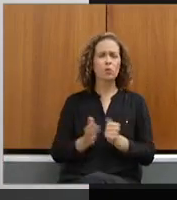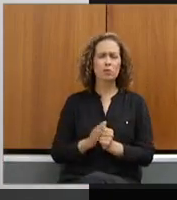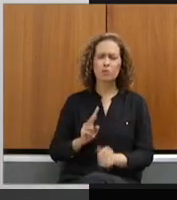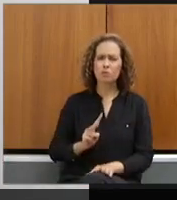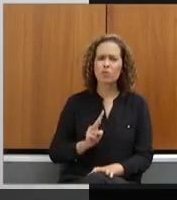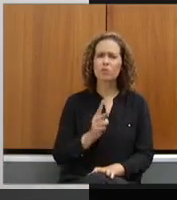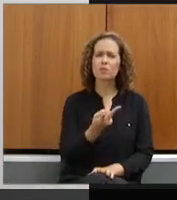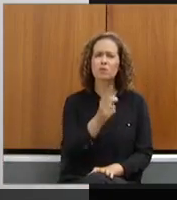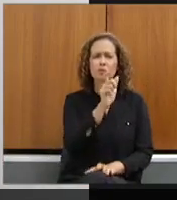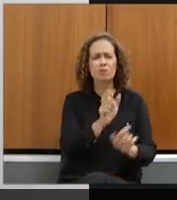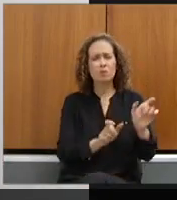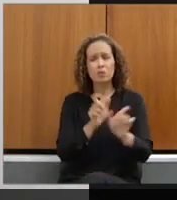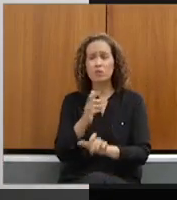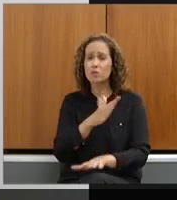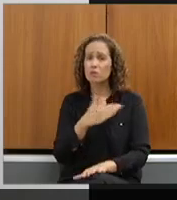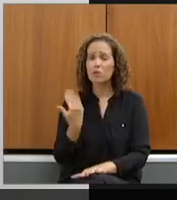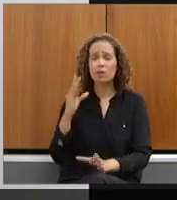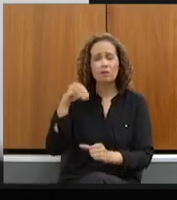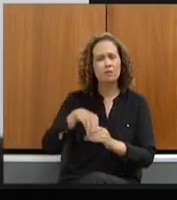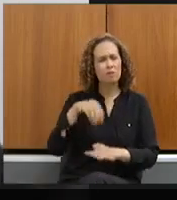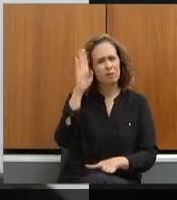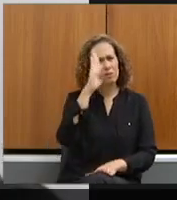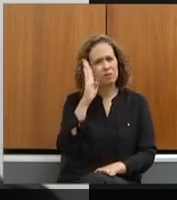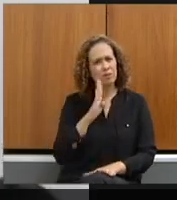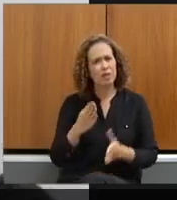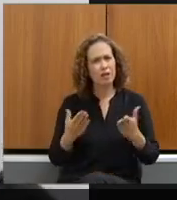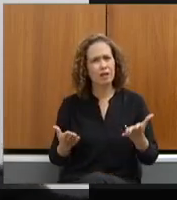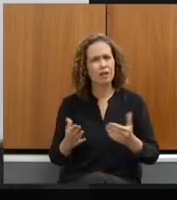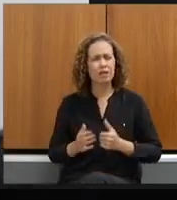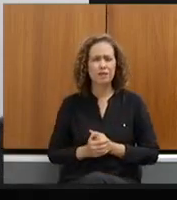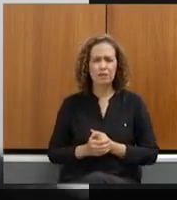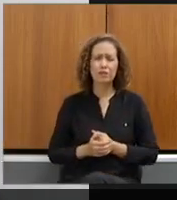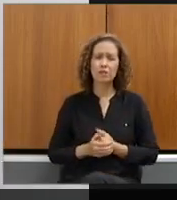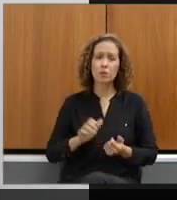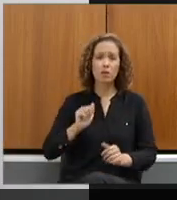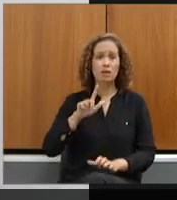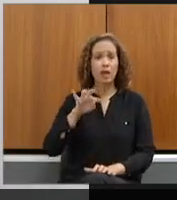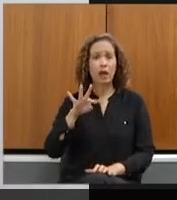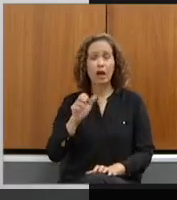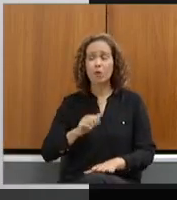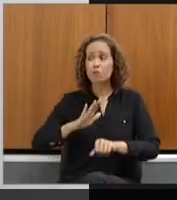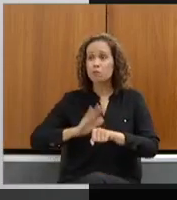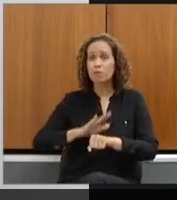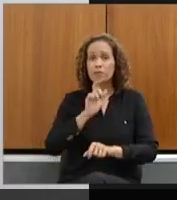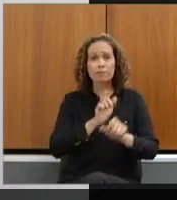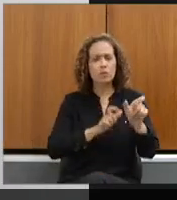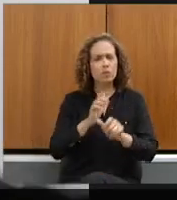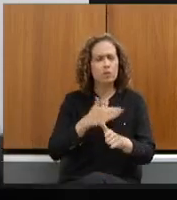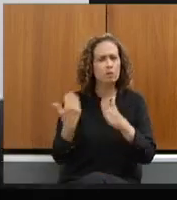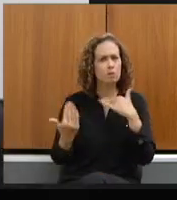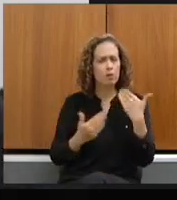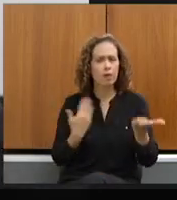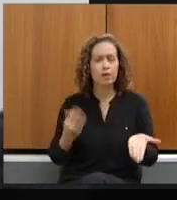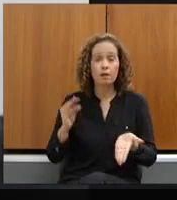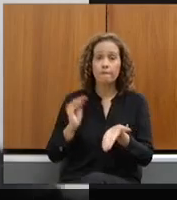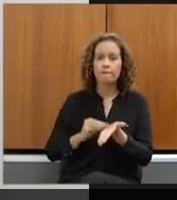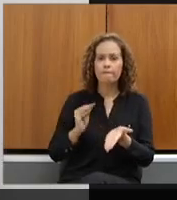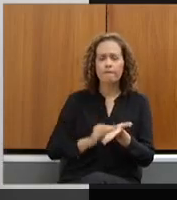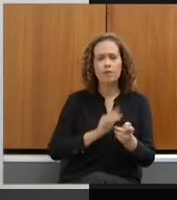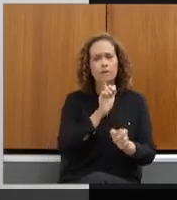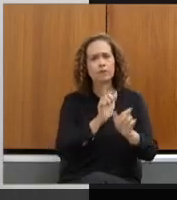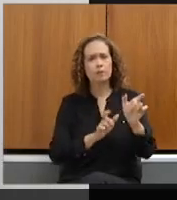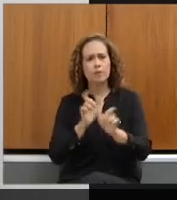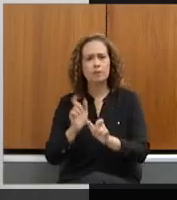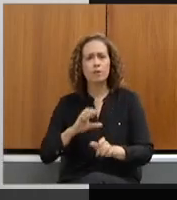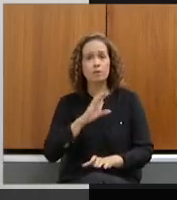duas mil pessoas morrem por dia no Brasil inflexão de alta é mais gente morrendo falta de Recursos Humano em